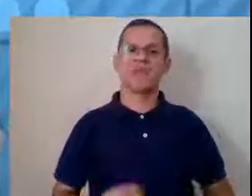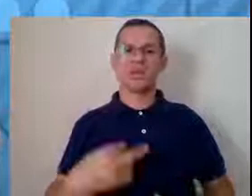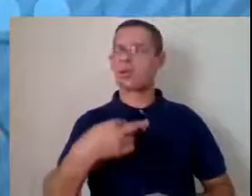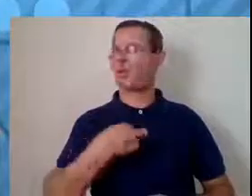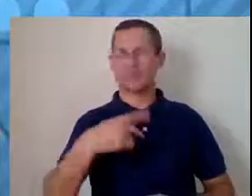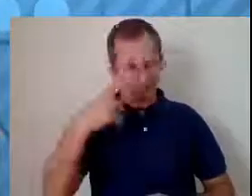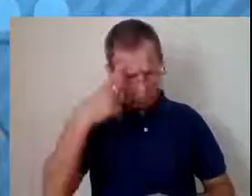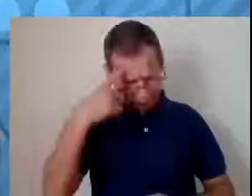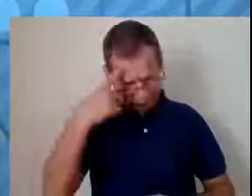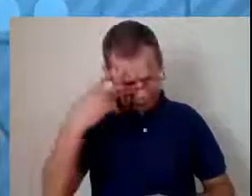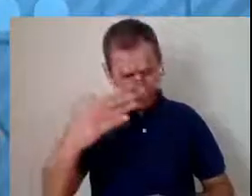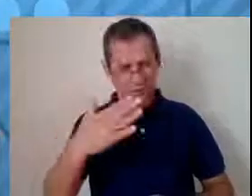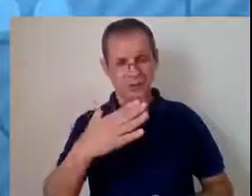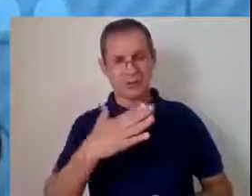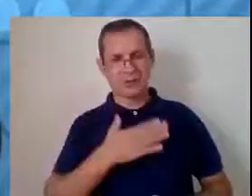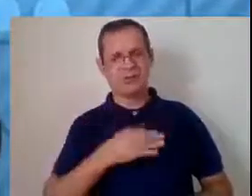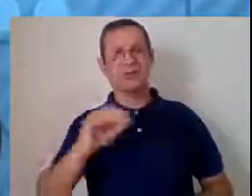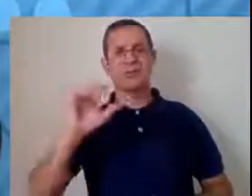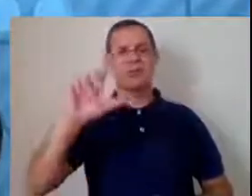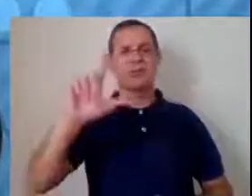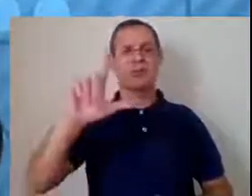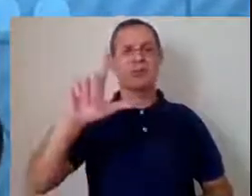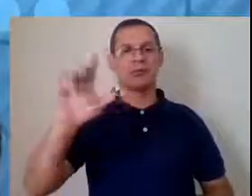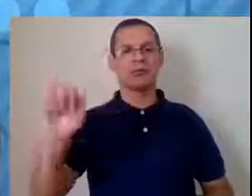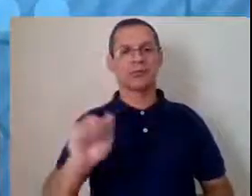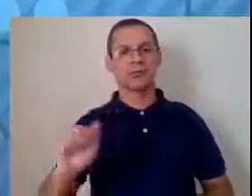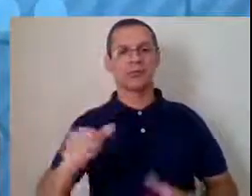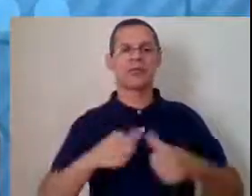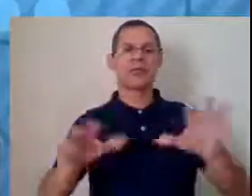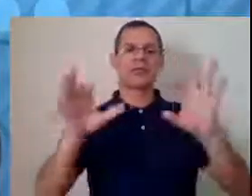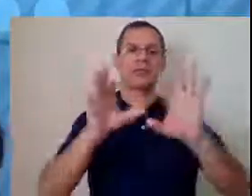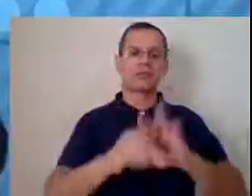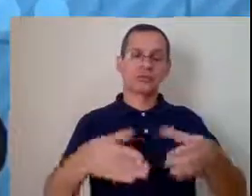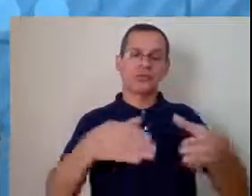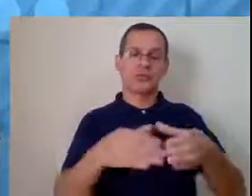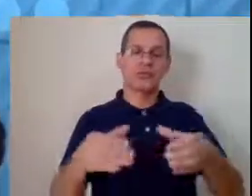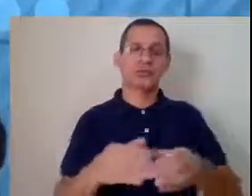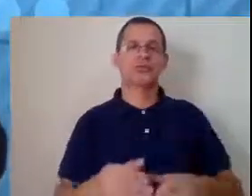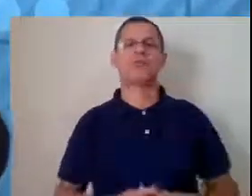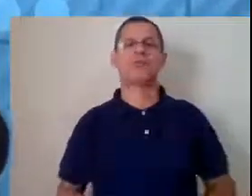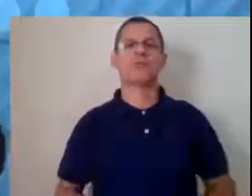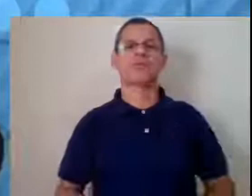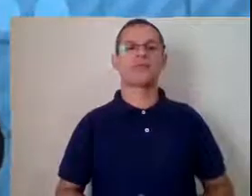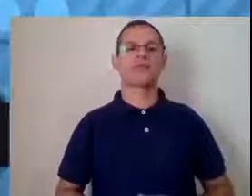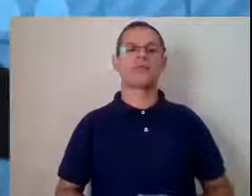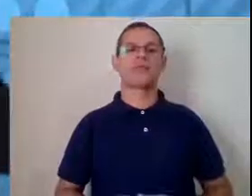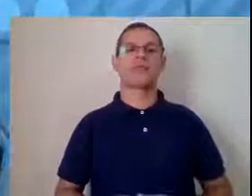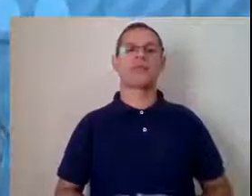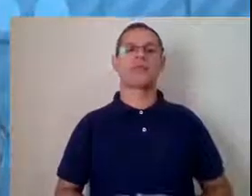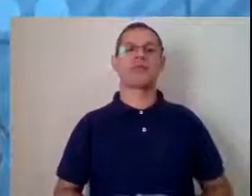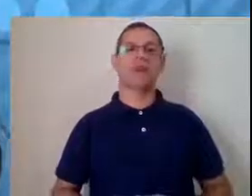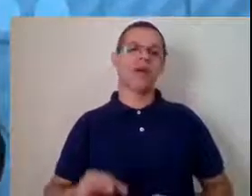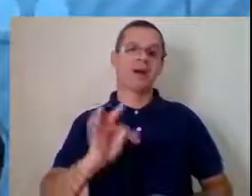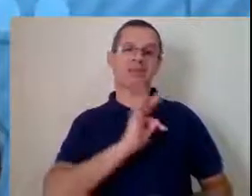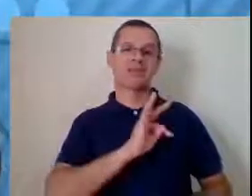ter dúvida no meio dos meus algoritmos. Então, essa relação de conjuntos é uma das